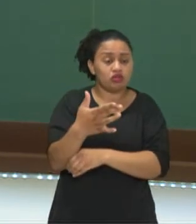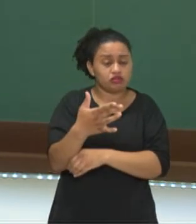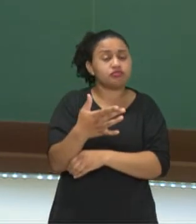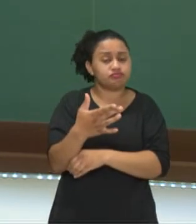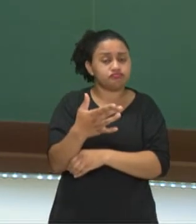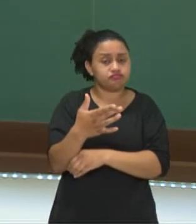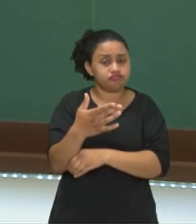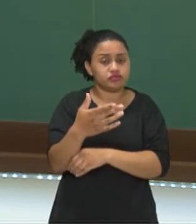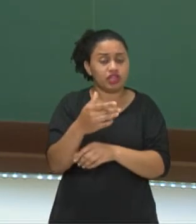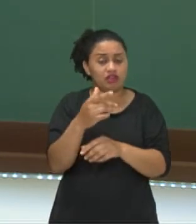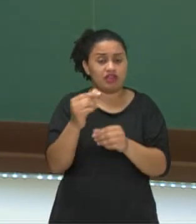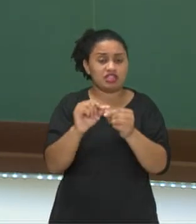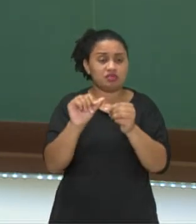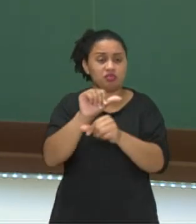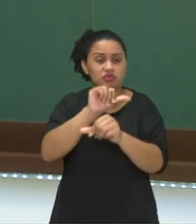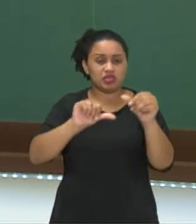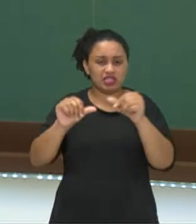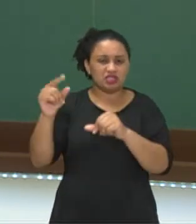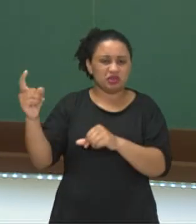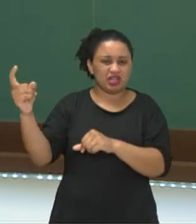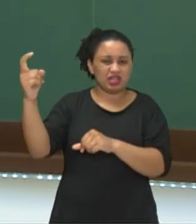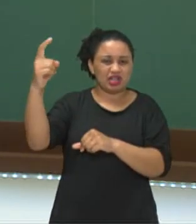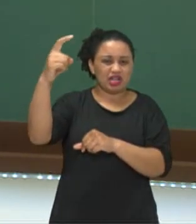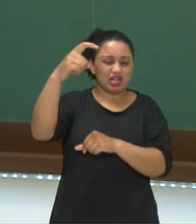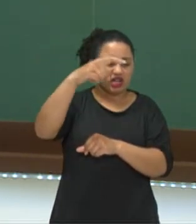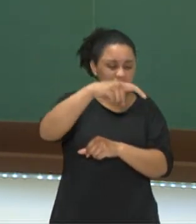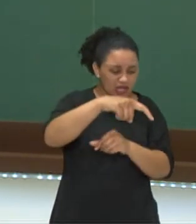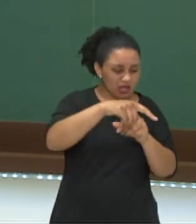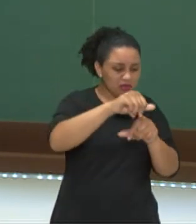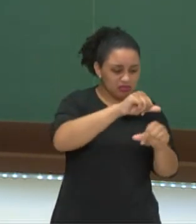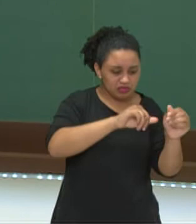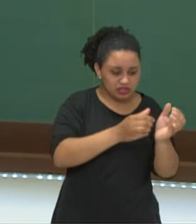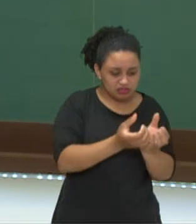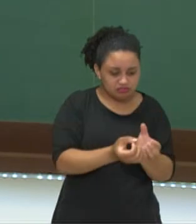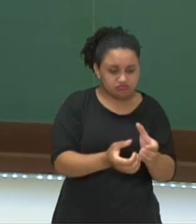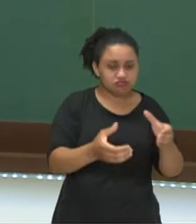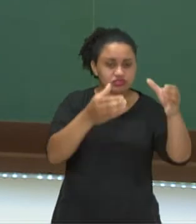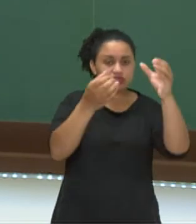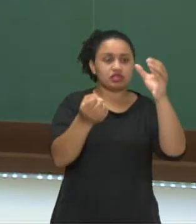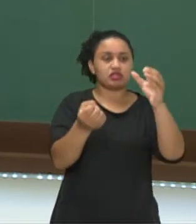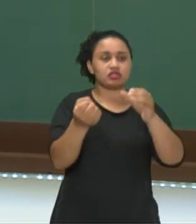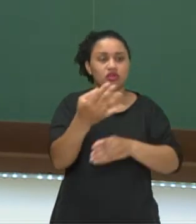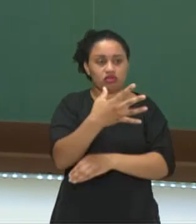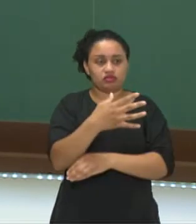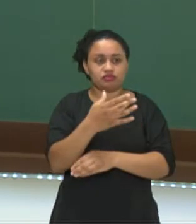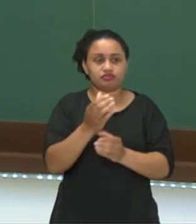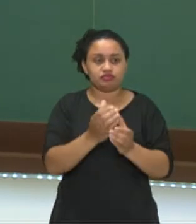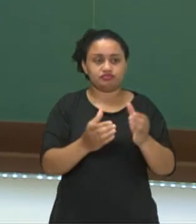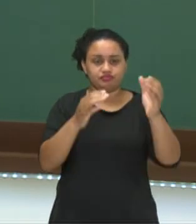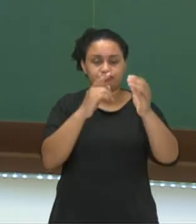então, uma metamorfose, uma transformação que vai dar origem, então, a uma nova esponja.